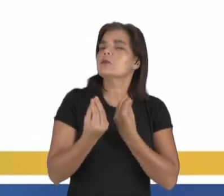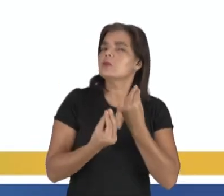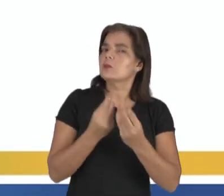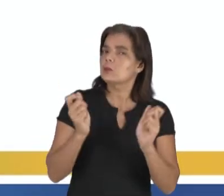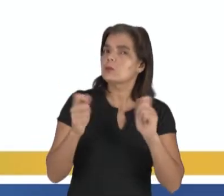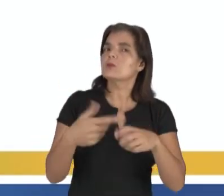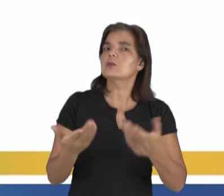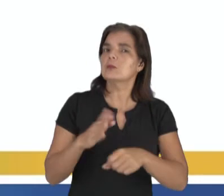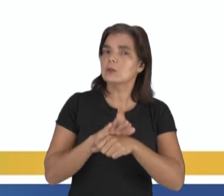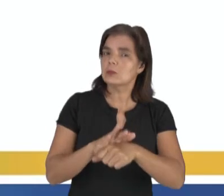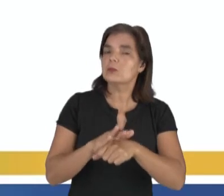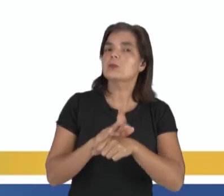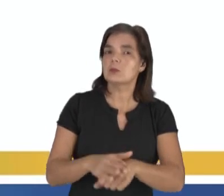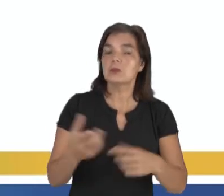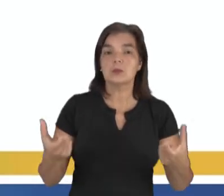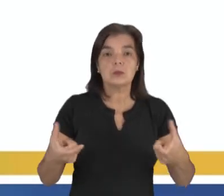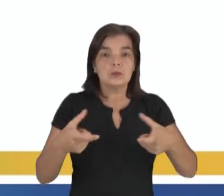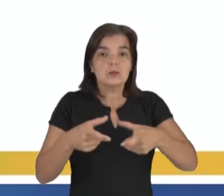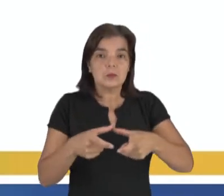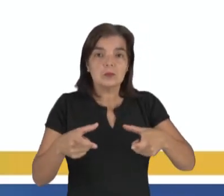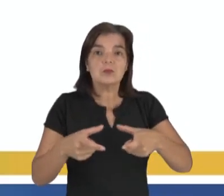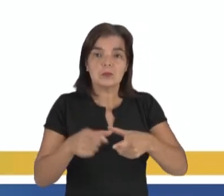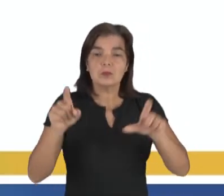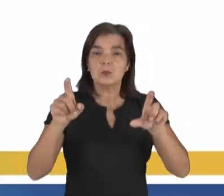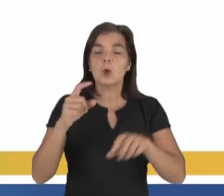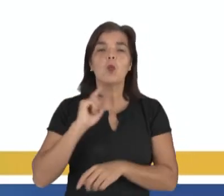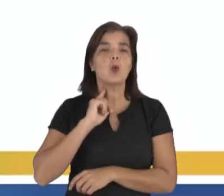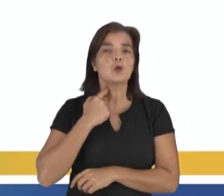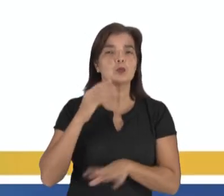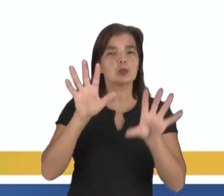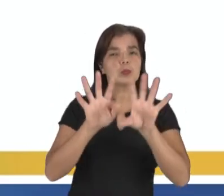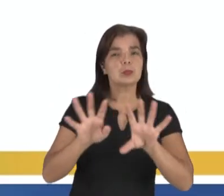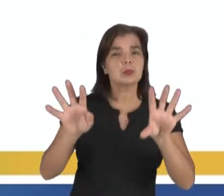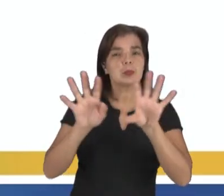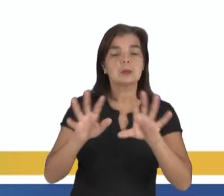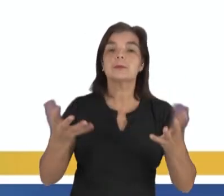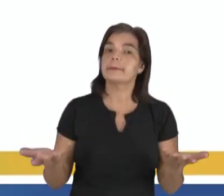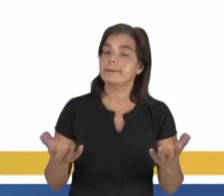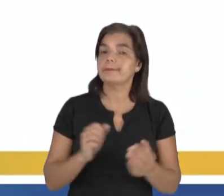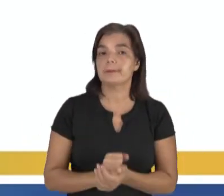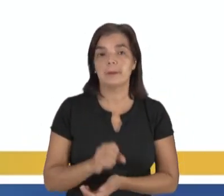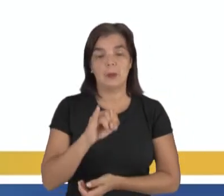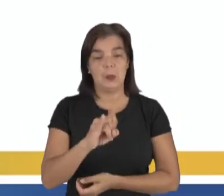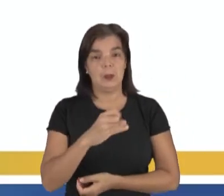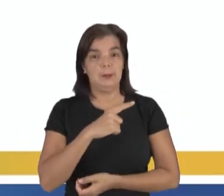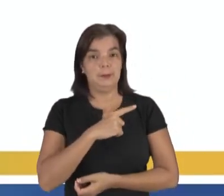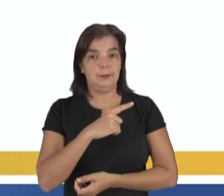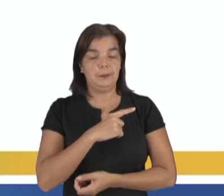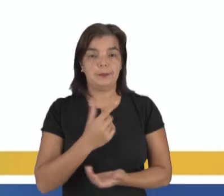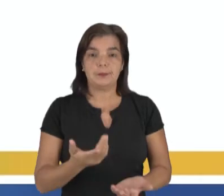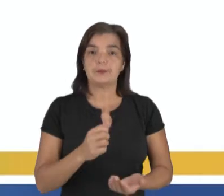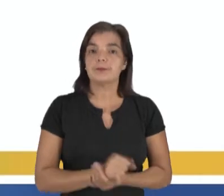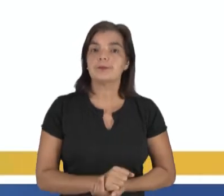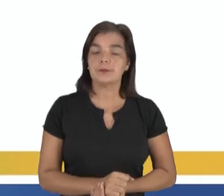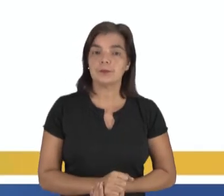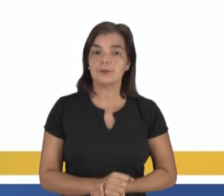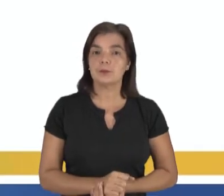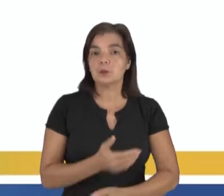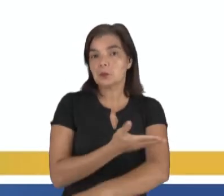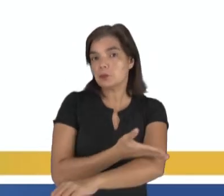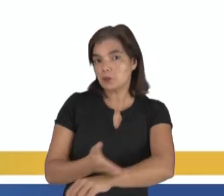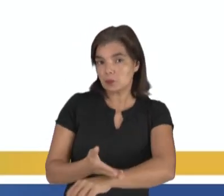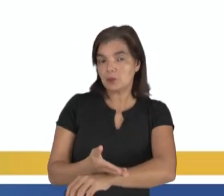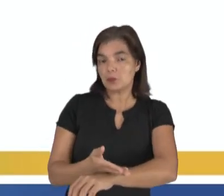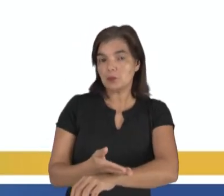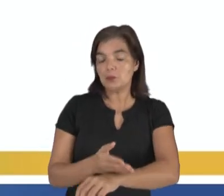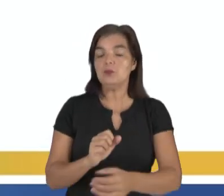maneira a gente pode contribuir para a diminuição da emissão de poluentes na atmosfera? Se eu tenho o costume